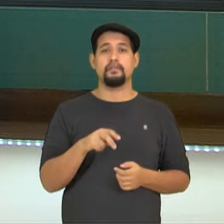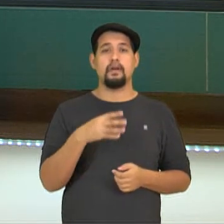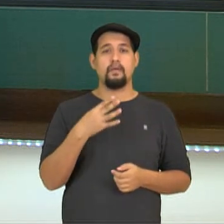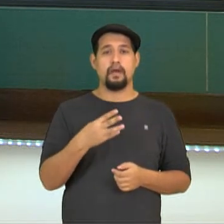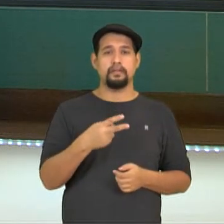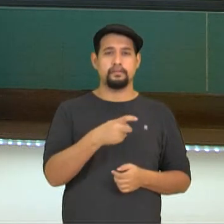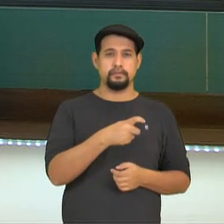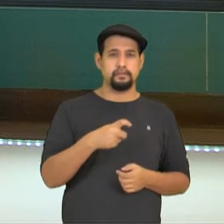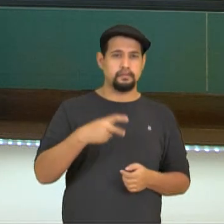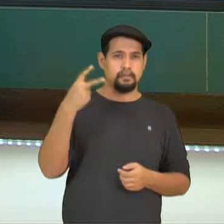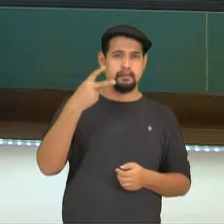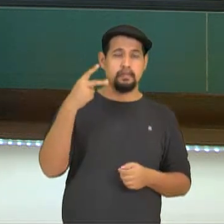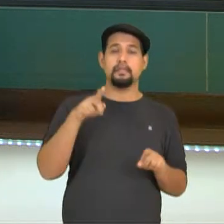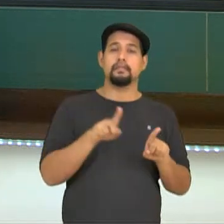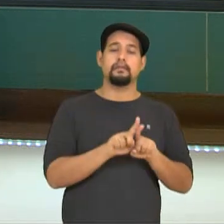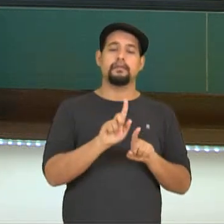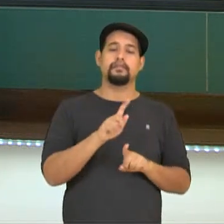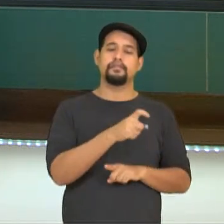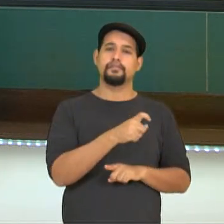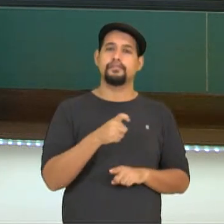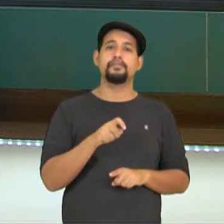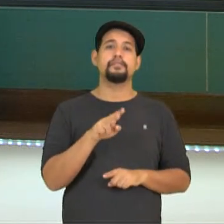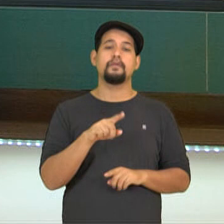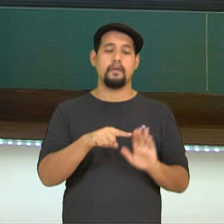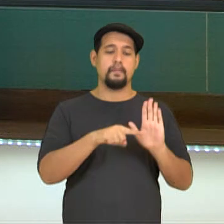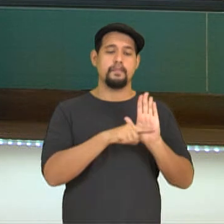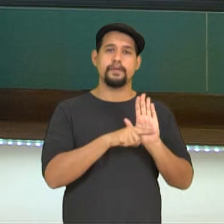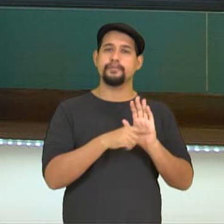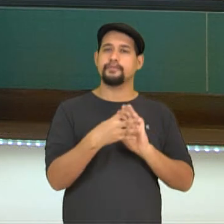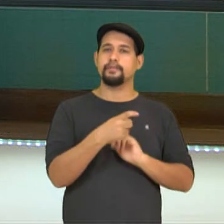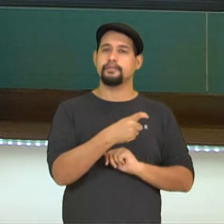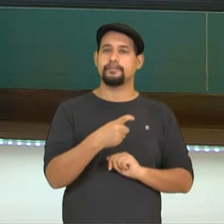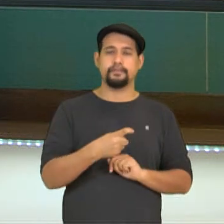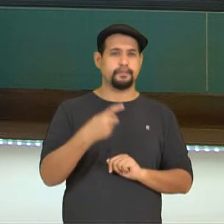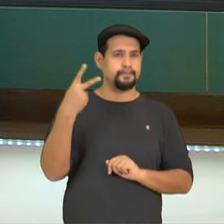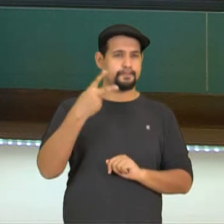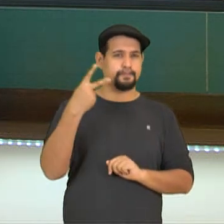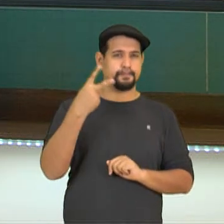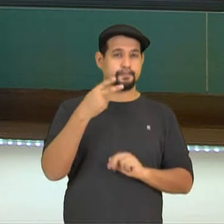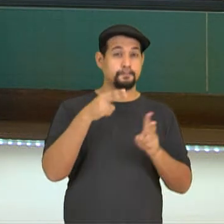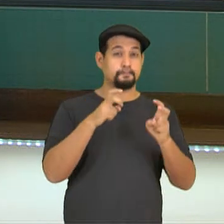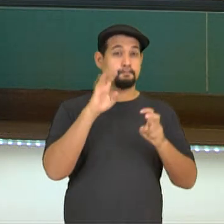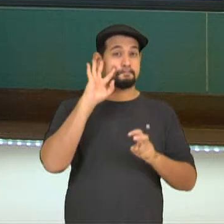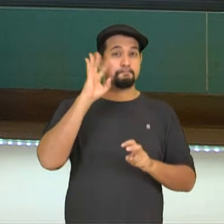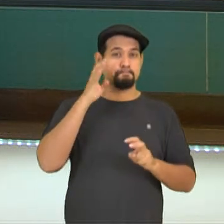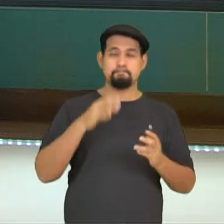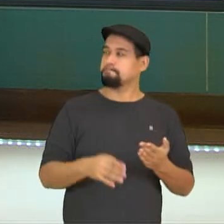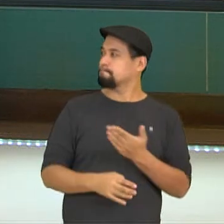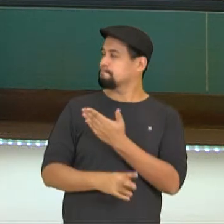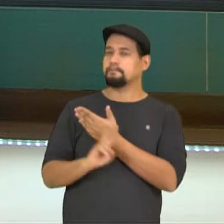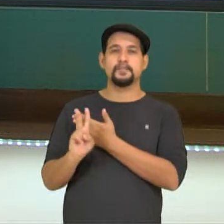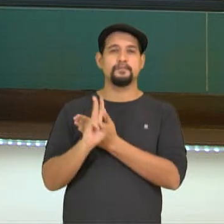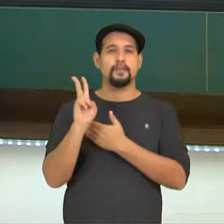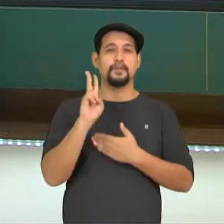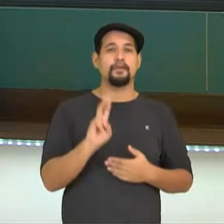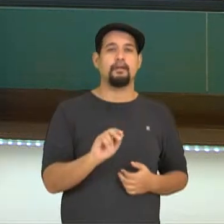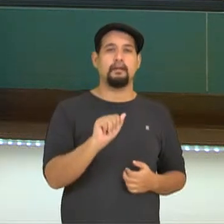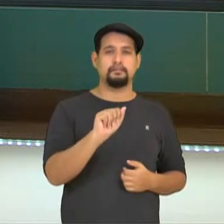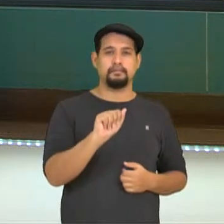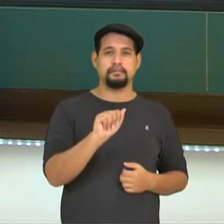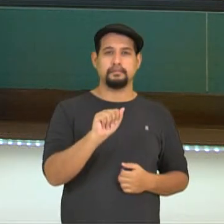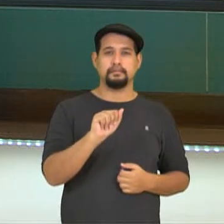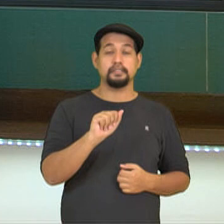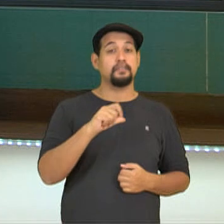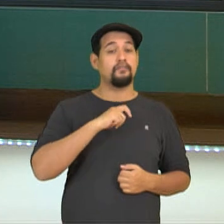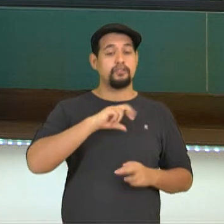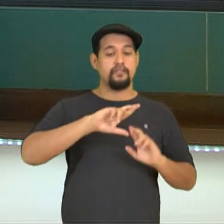ao quadrado e g de x igual a menos 4x ao quadrado. Olha o que acontece se o valor do a, né, ele